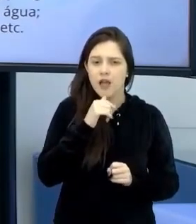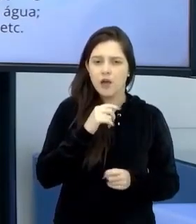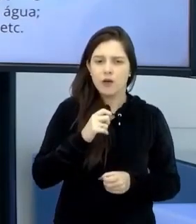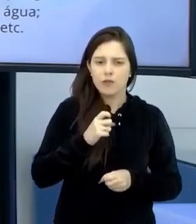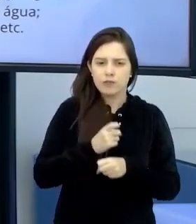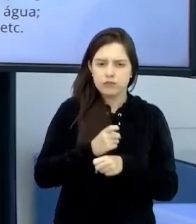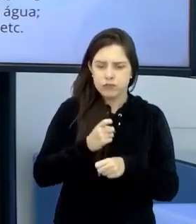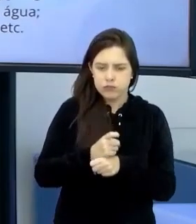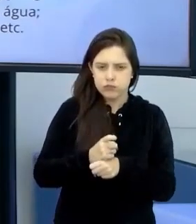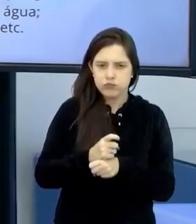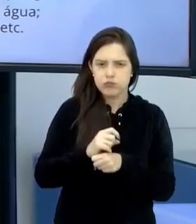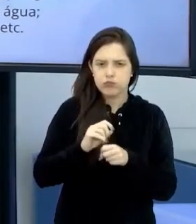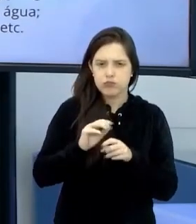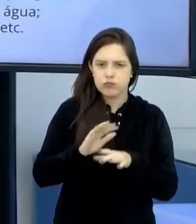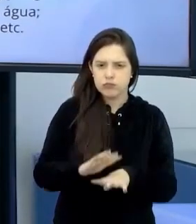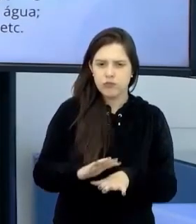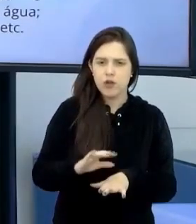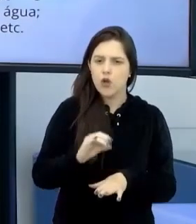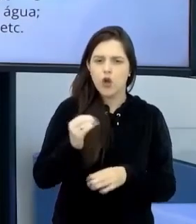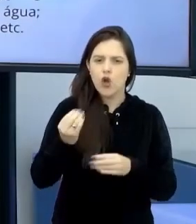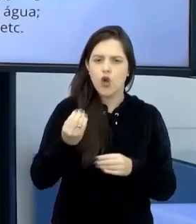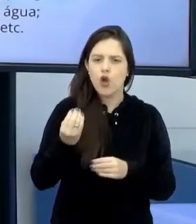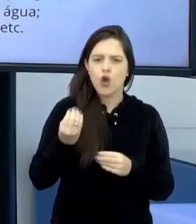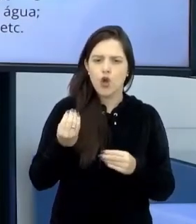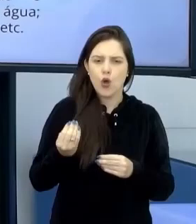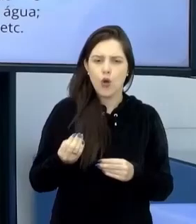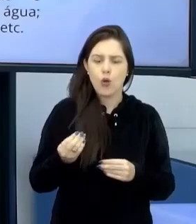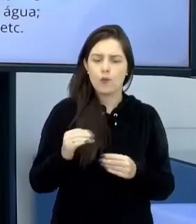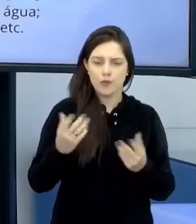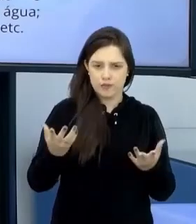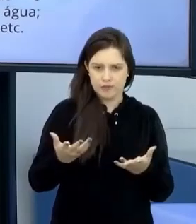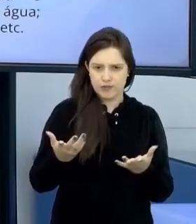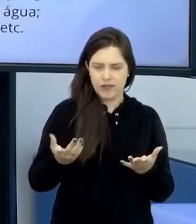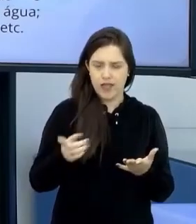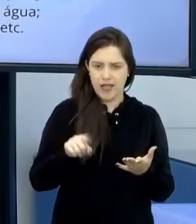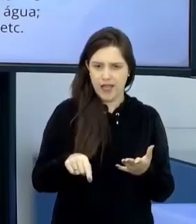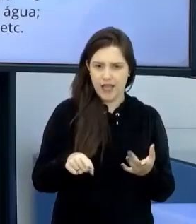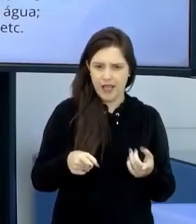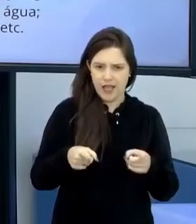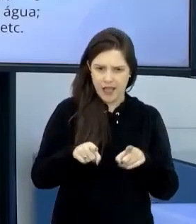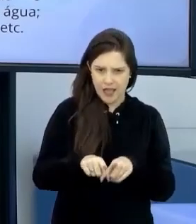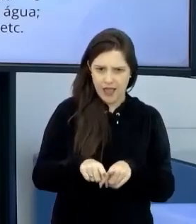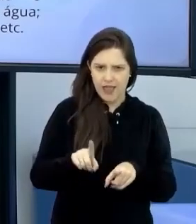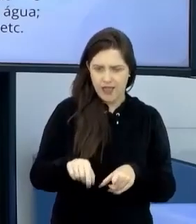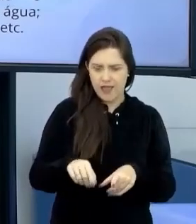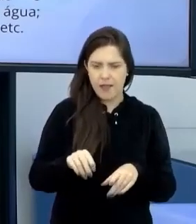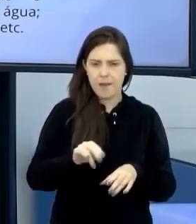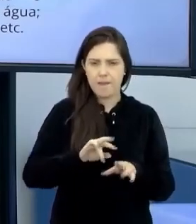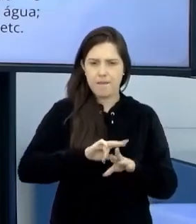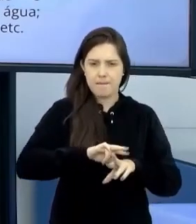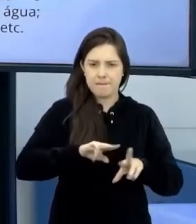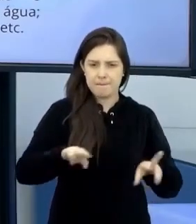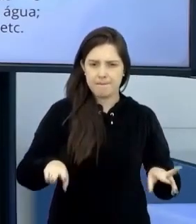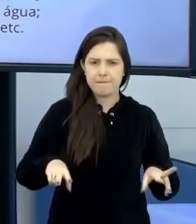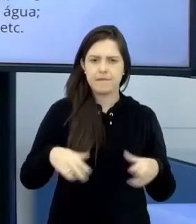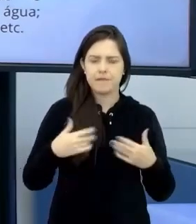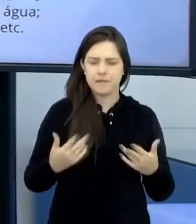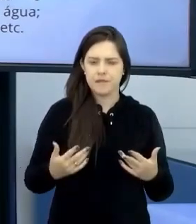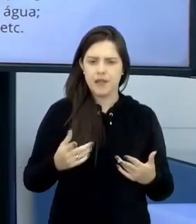no congelador, certo? Você vai ver que esse copo vai ser quebrado. A água, então, ela tem um comportamento diferenciado, porque tudo quanto